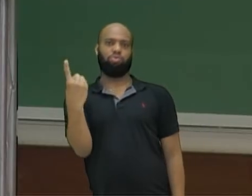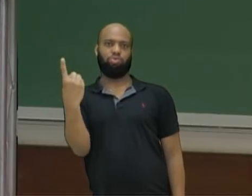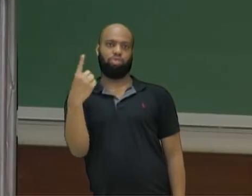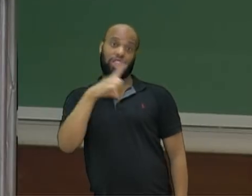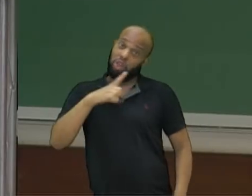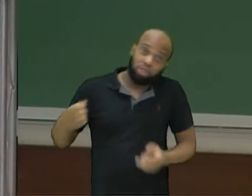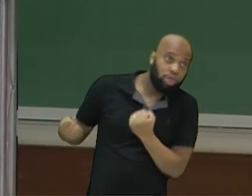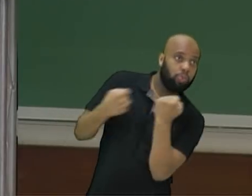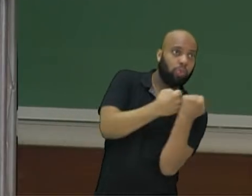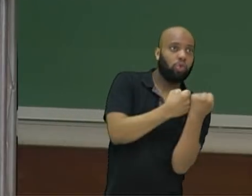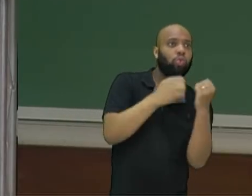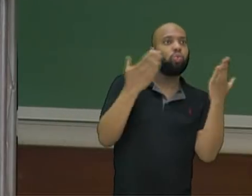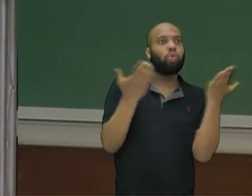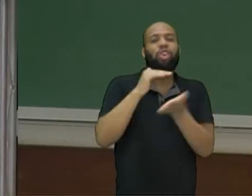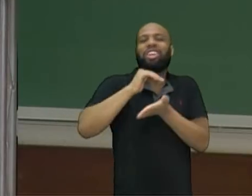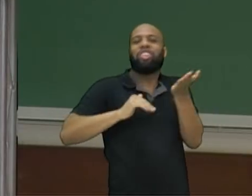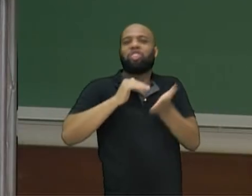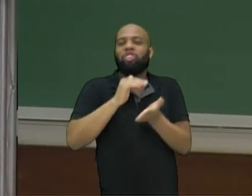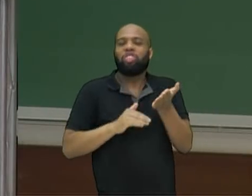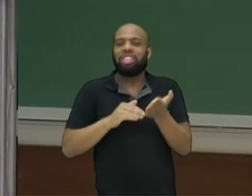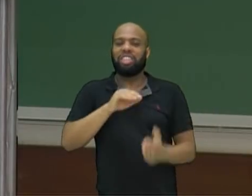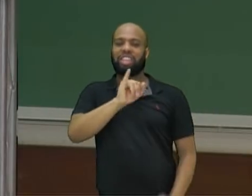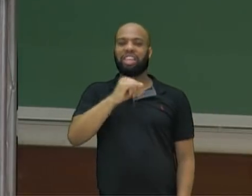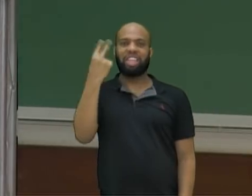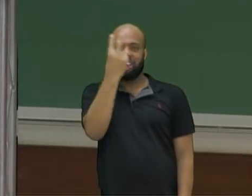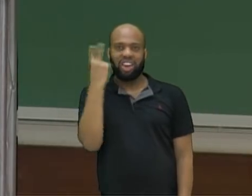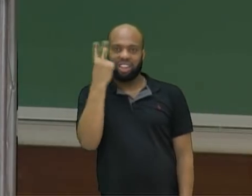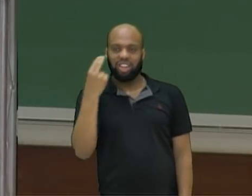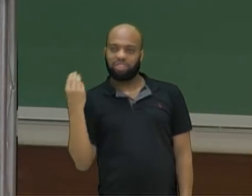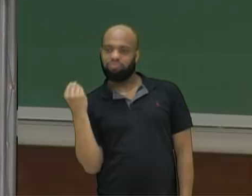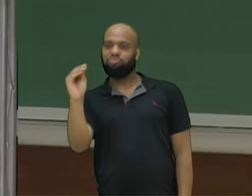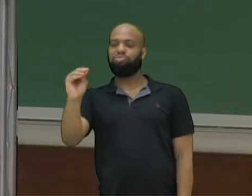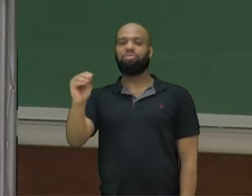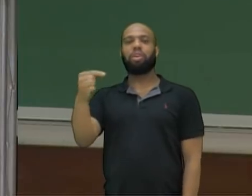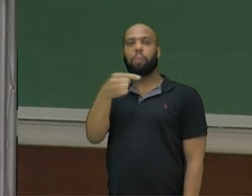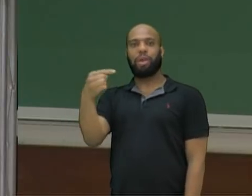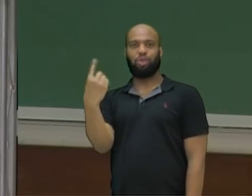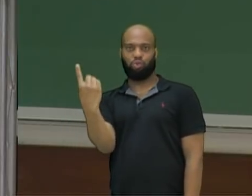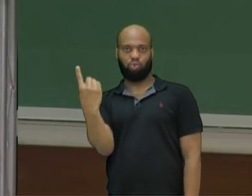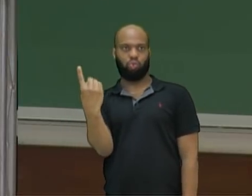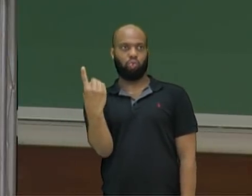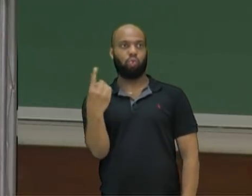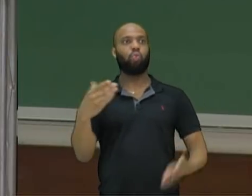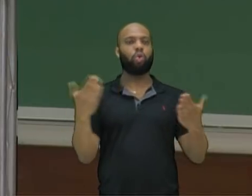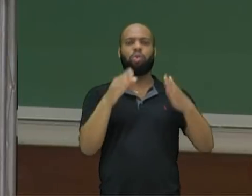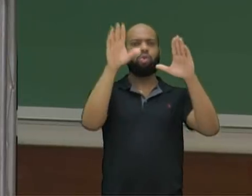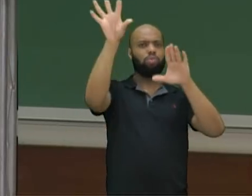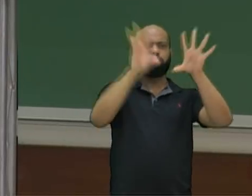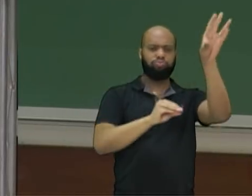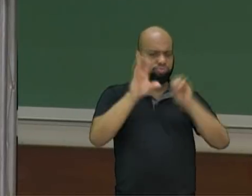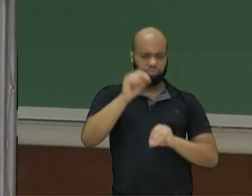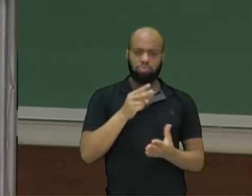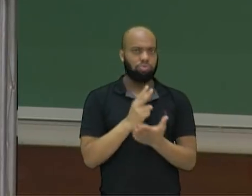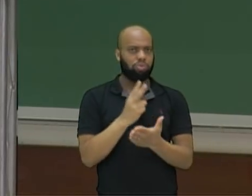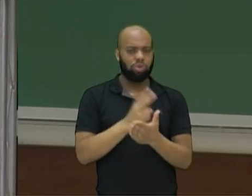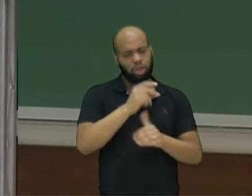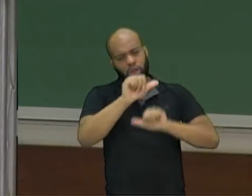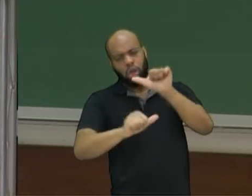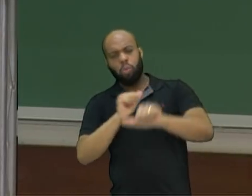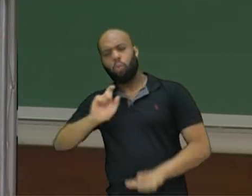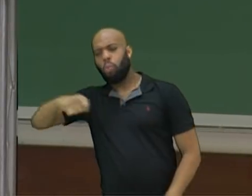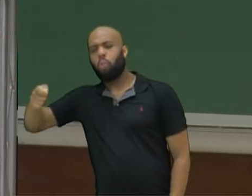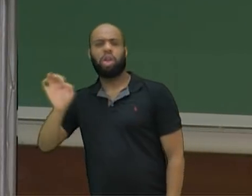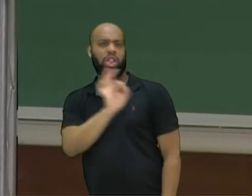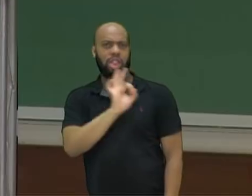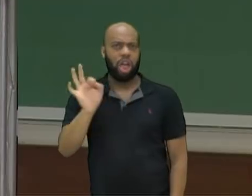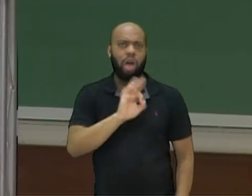ao quadrado eu coloquei menos 1, tá? Então, o resto repete tudo, não troca sinal de ninguém, não esquece